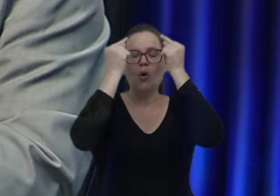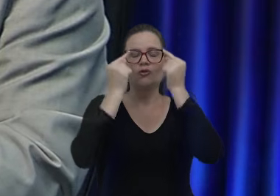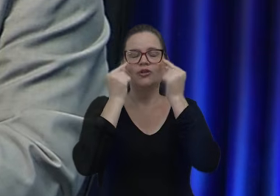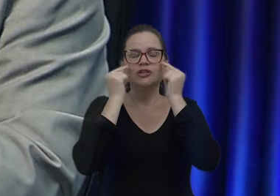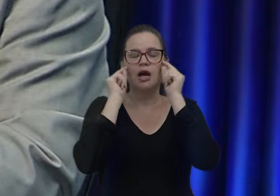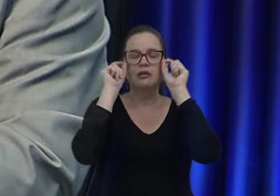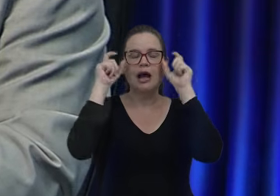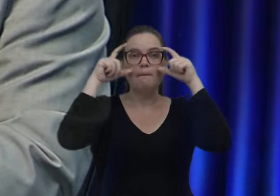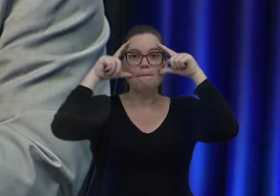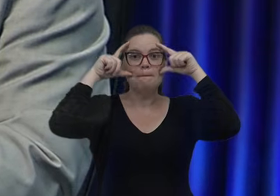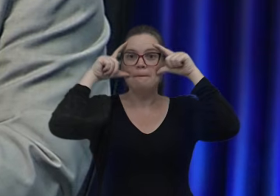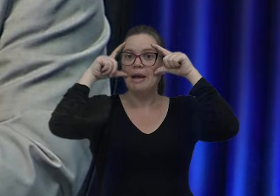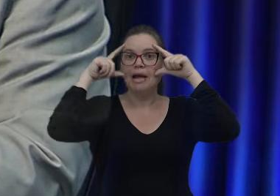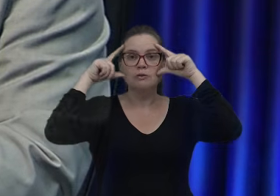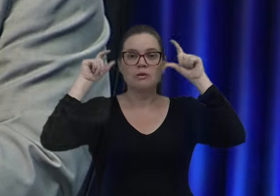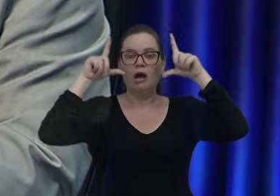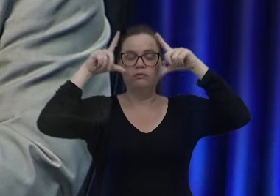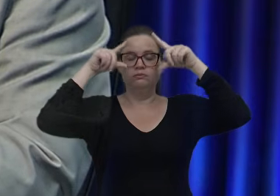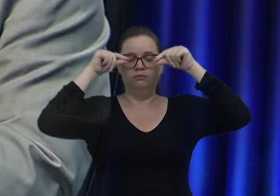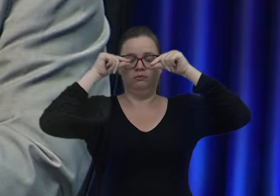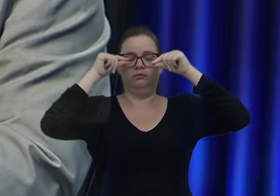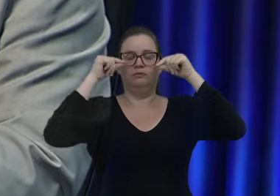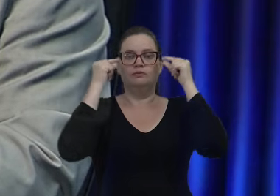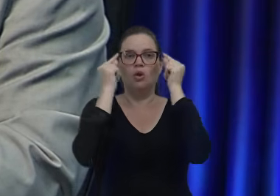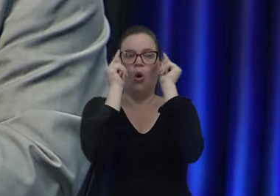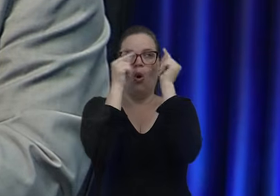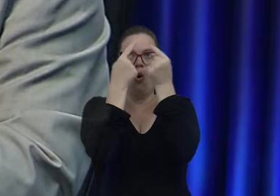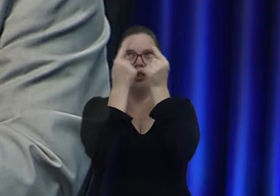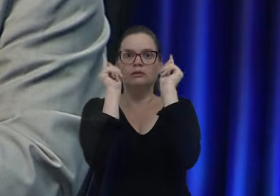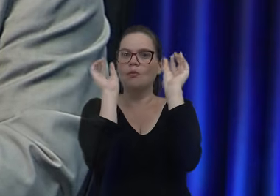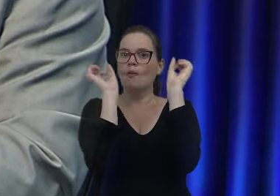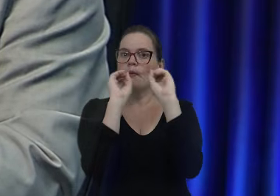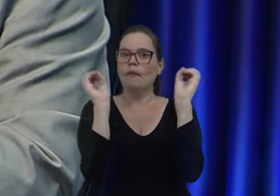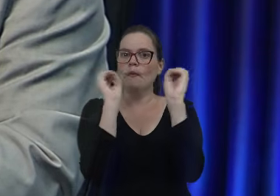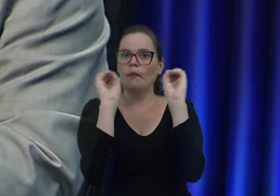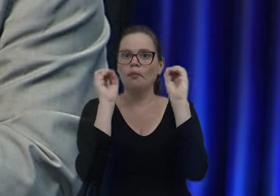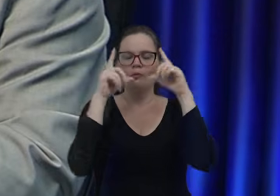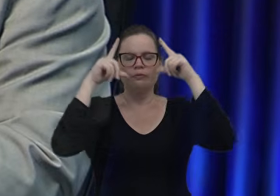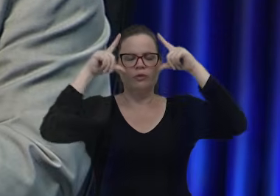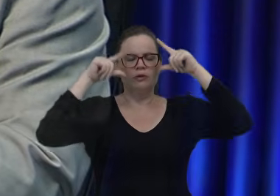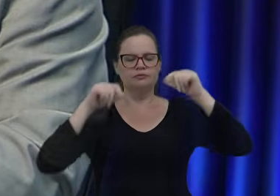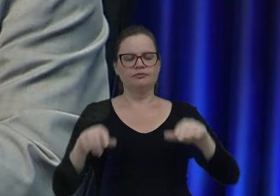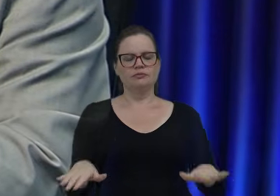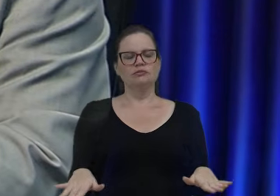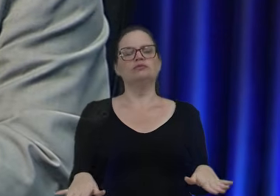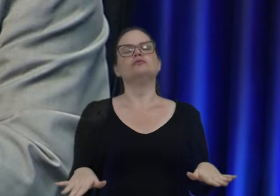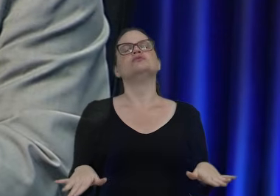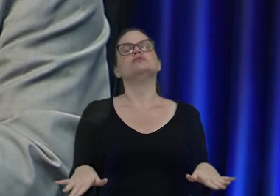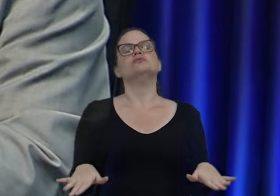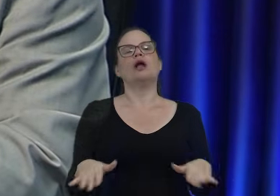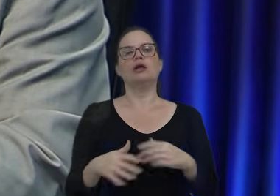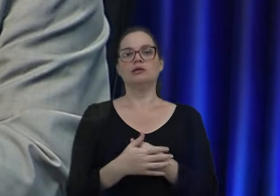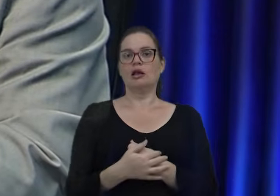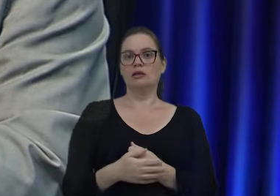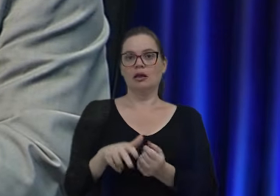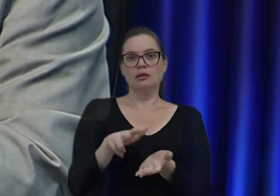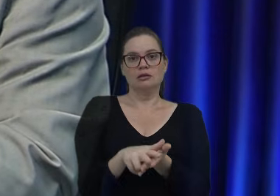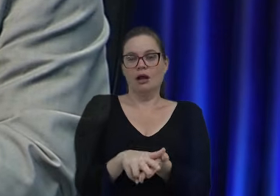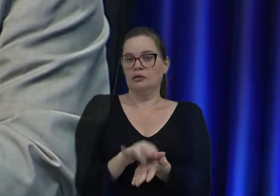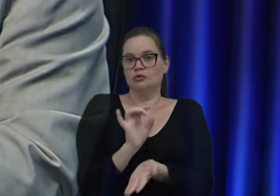nenhum sinal de nada. Nunca, há muito tempo que não dava nenhum sinal. Aí o pastor leu o texto da palavra,